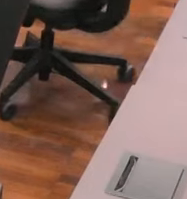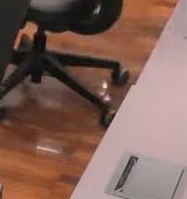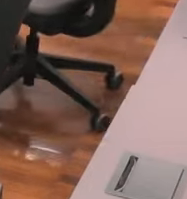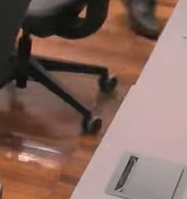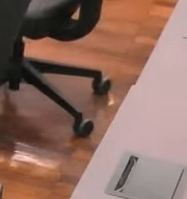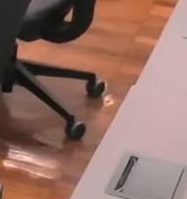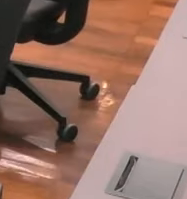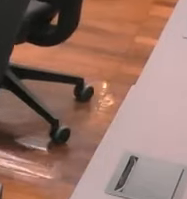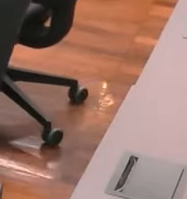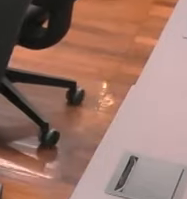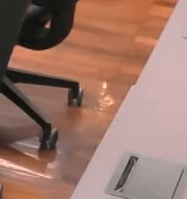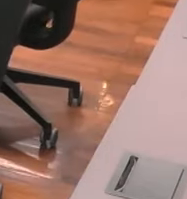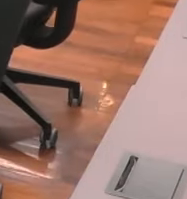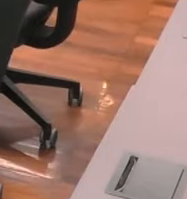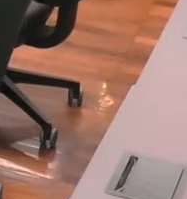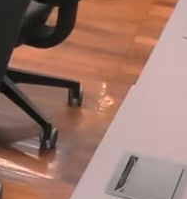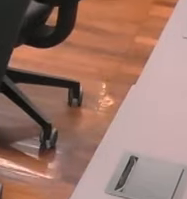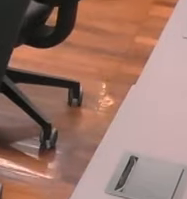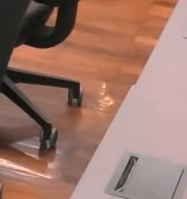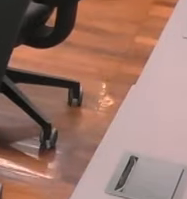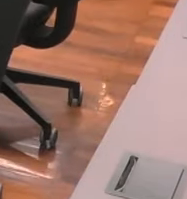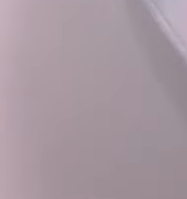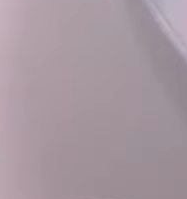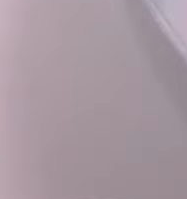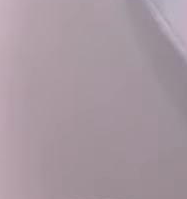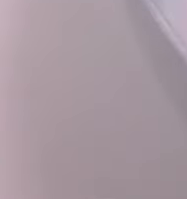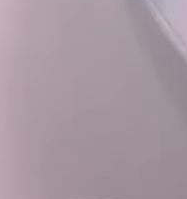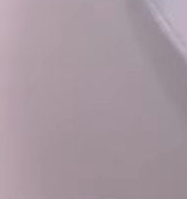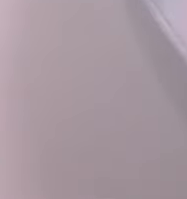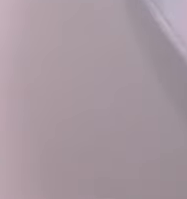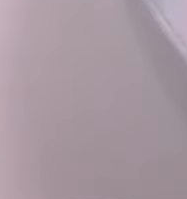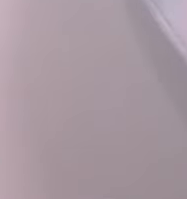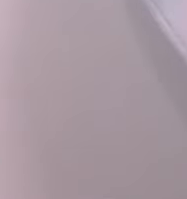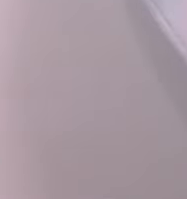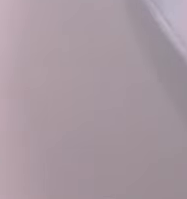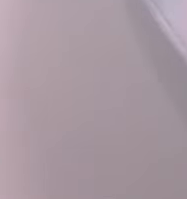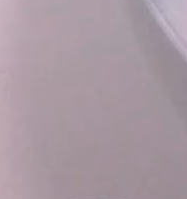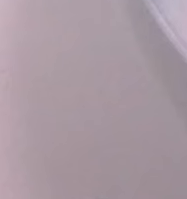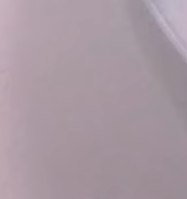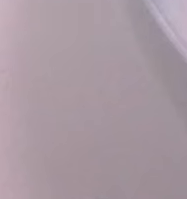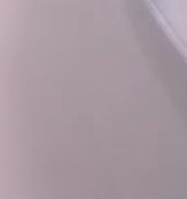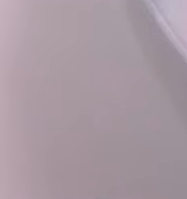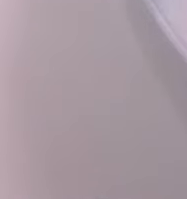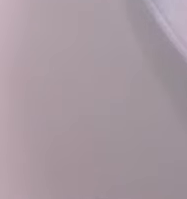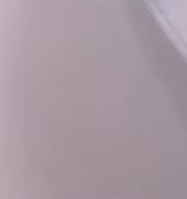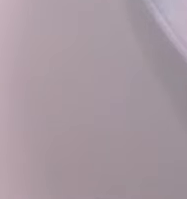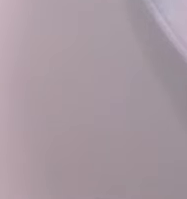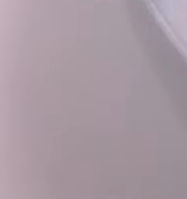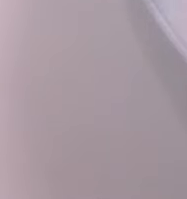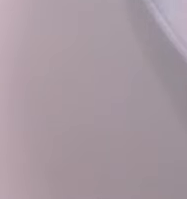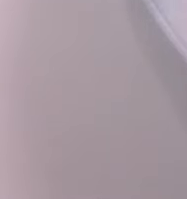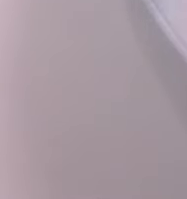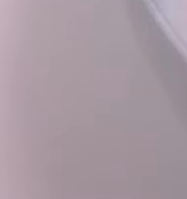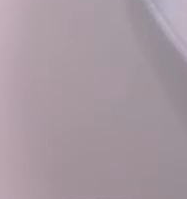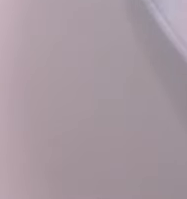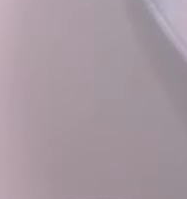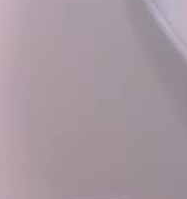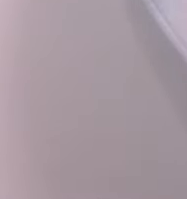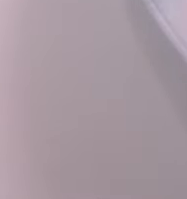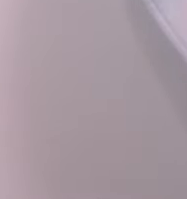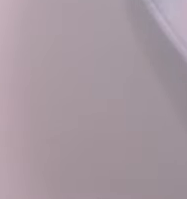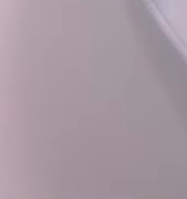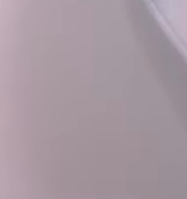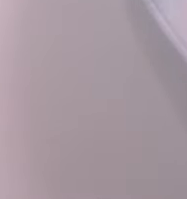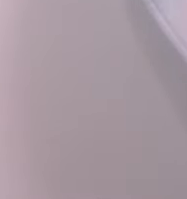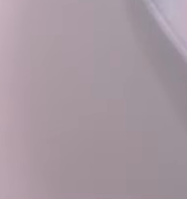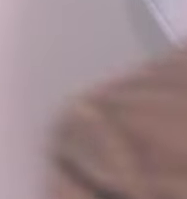Bem, quero me dirigir aos senhores deputados, uma vez feitas as saudações iniciais, agradecer a presença de todos, as assessorias,